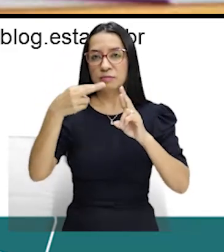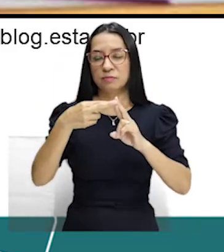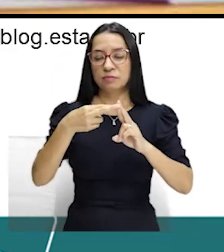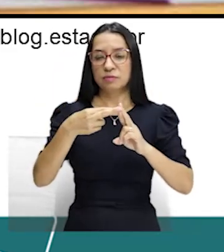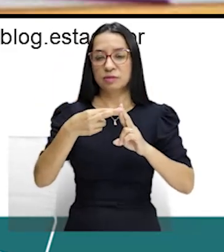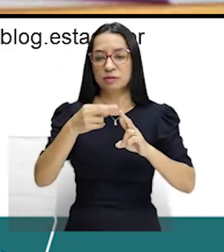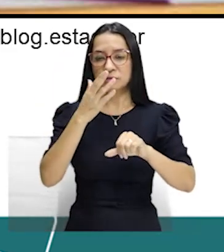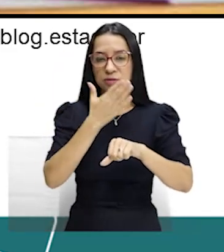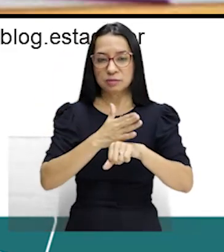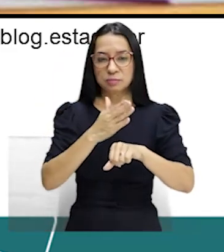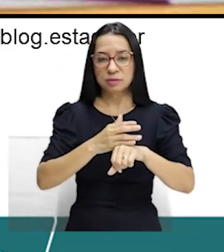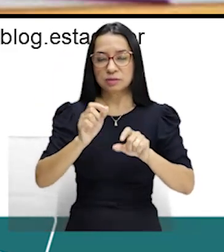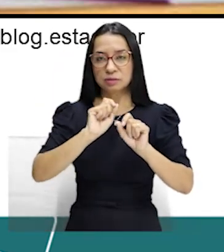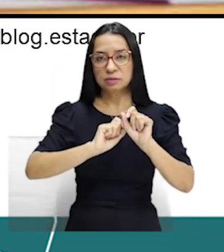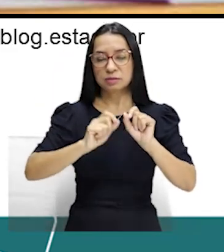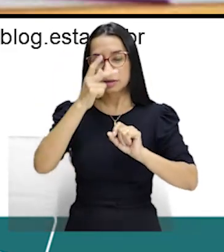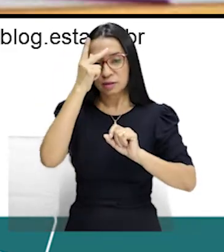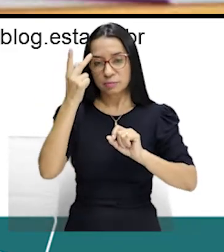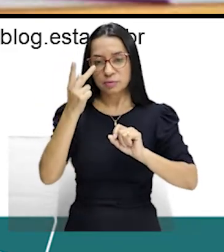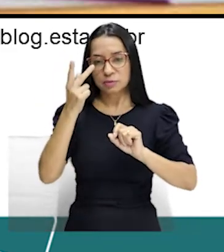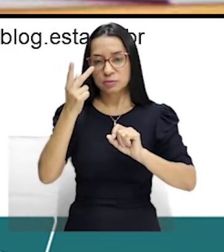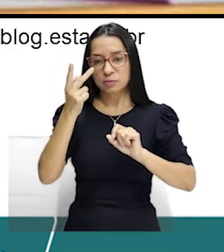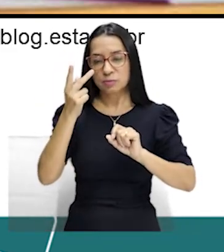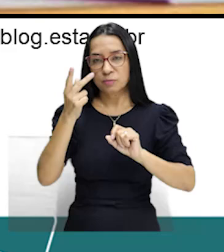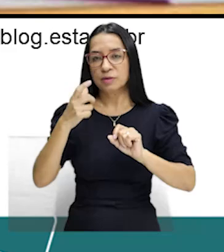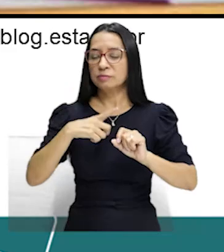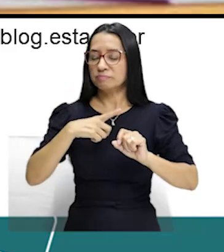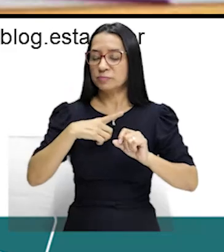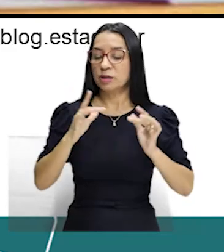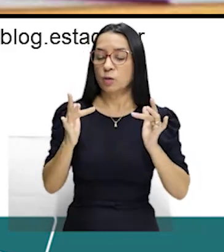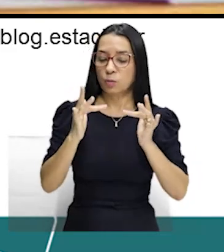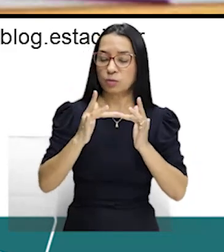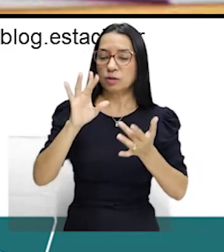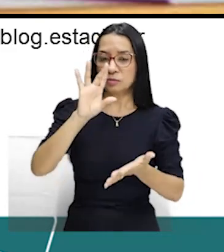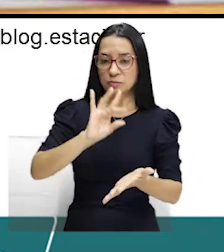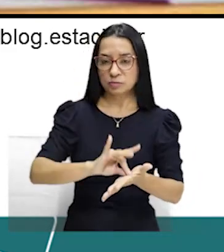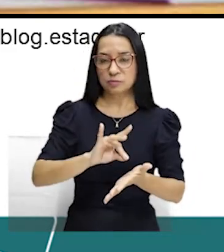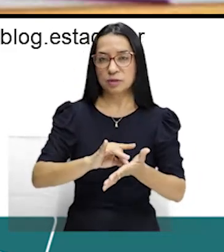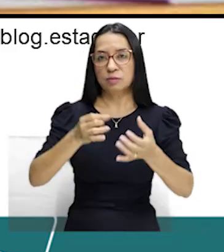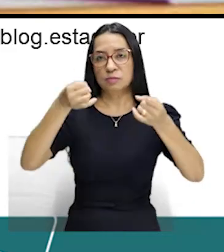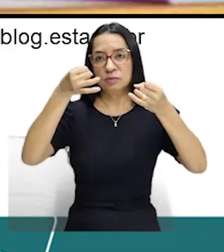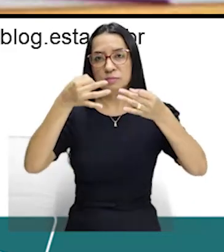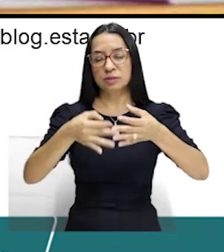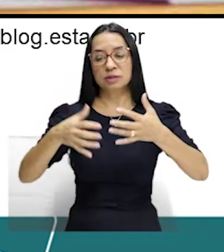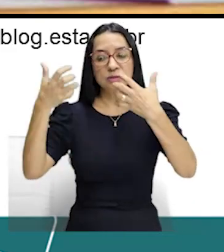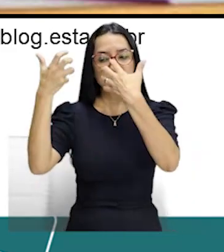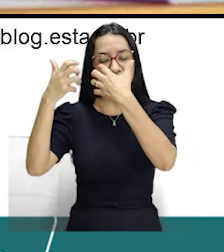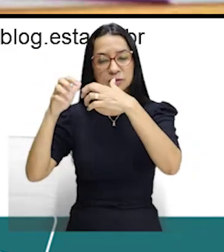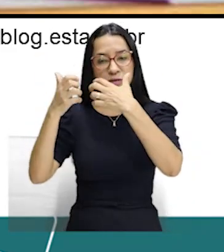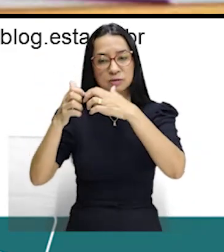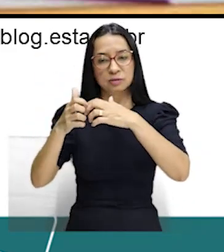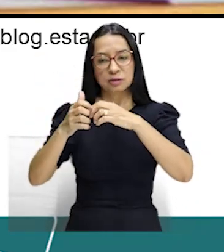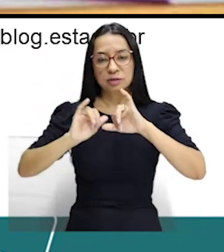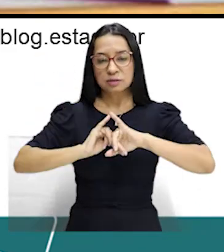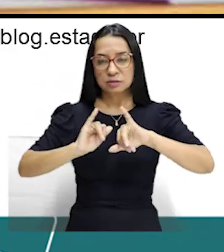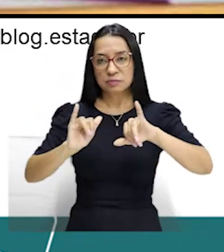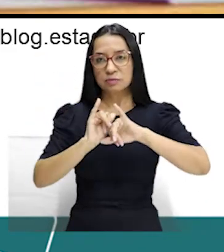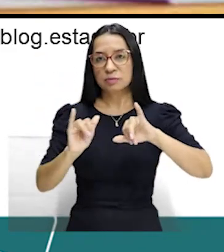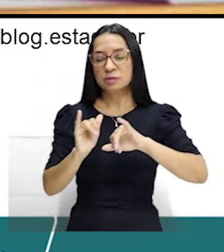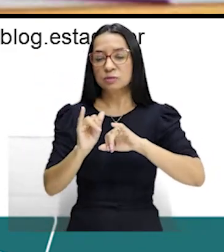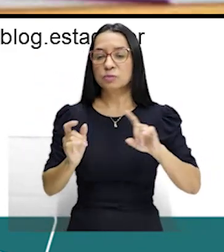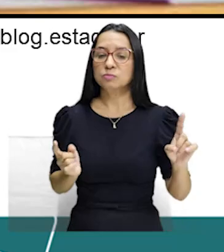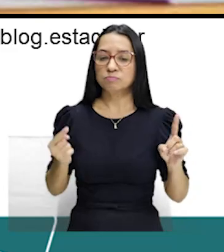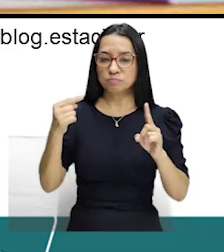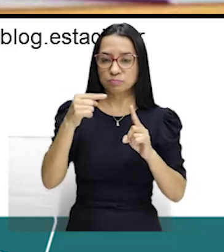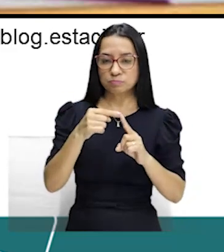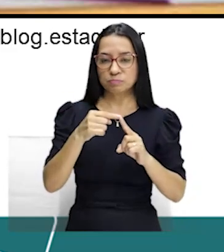ser humano busca o contato com o real, as explicações racionais, as informações